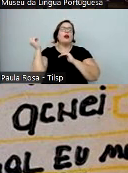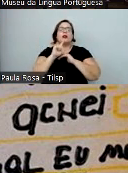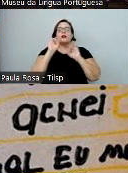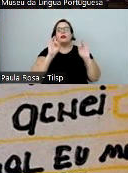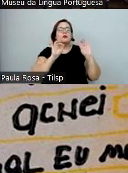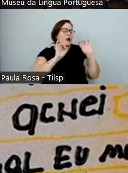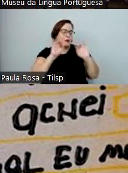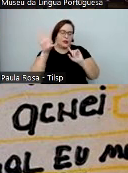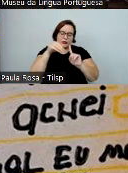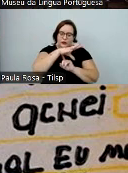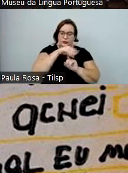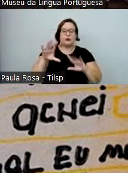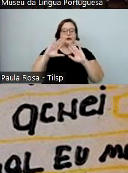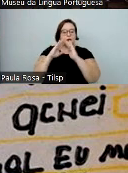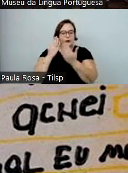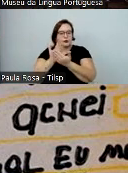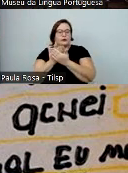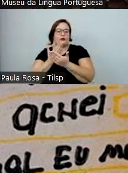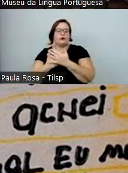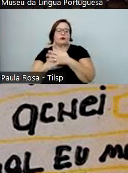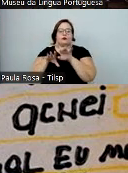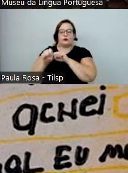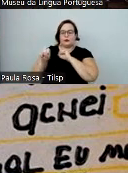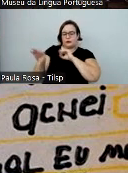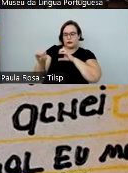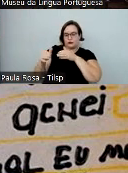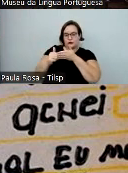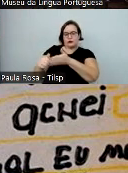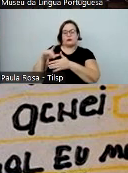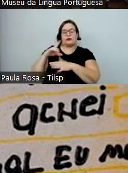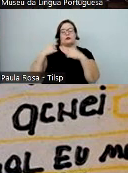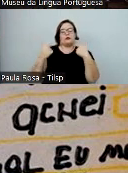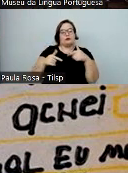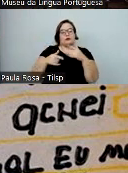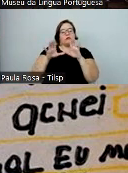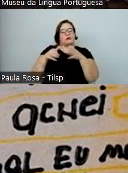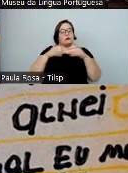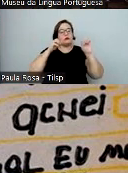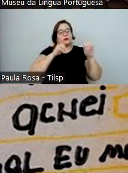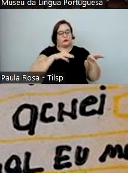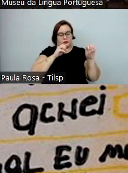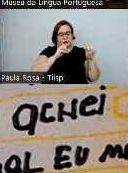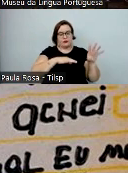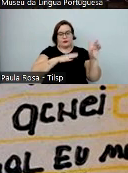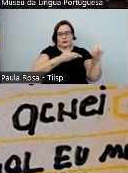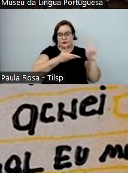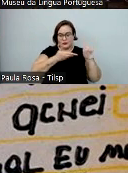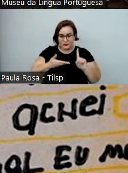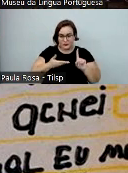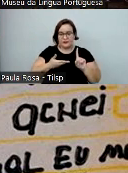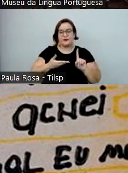escolas de formação de guias tem também todo um trabalho da equipe educativa de trazer novas camadas de